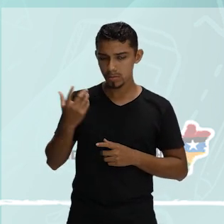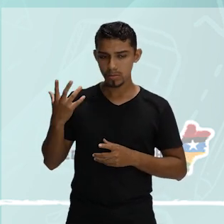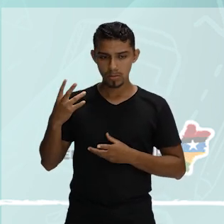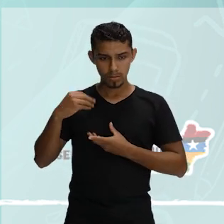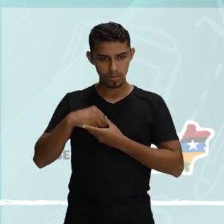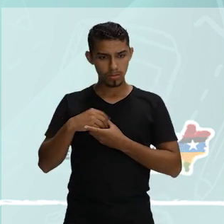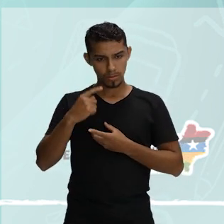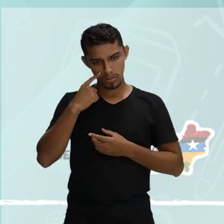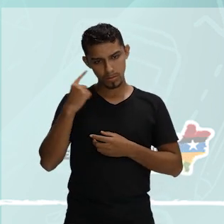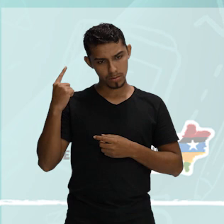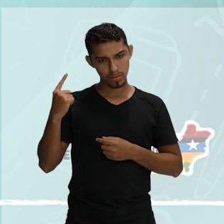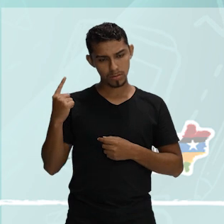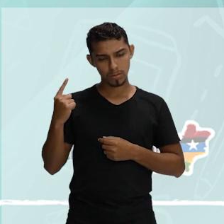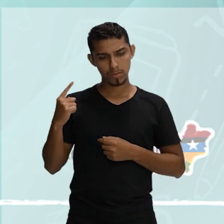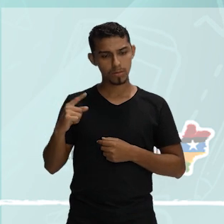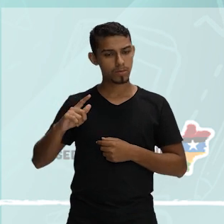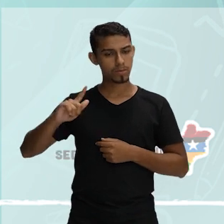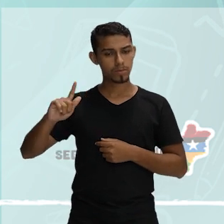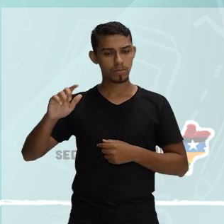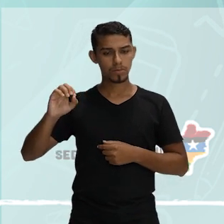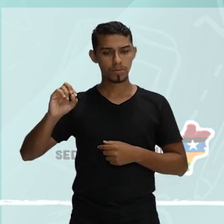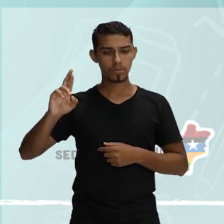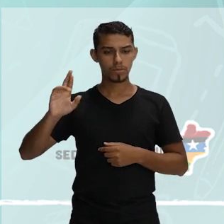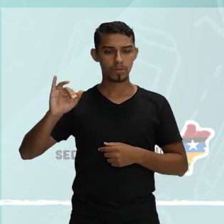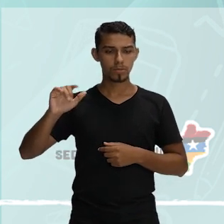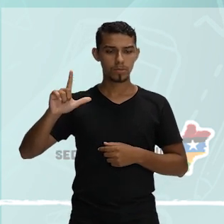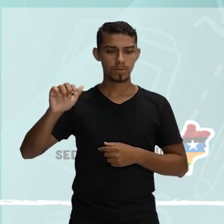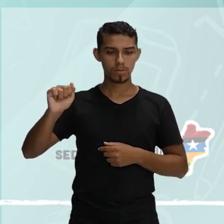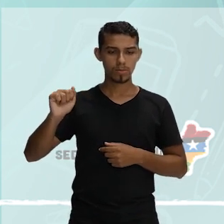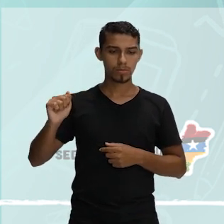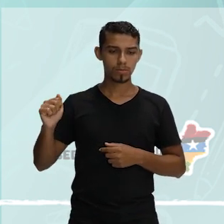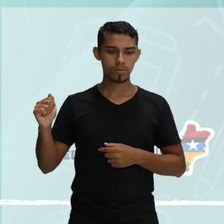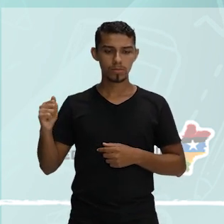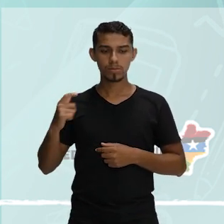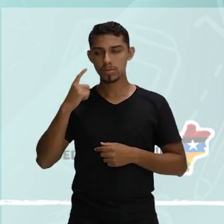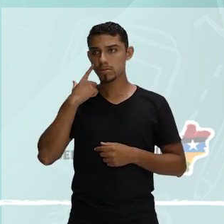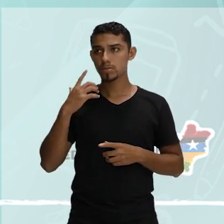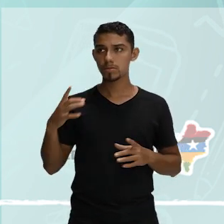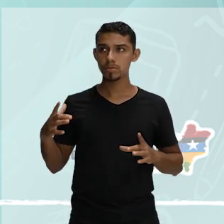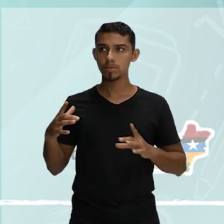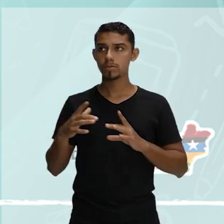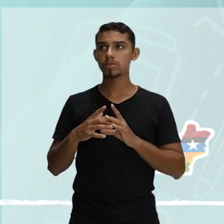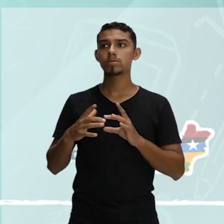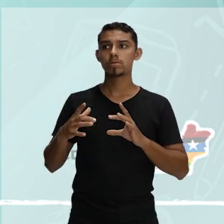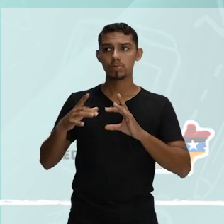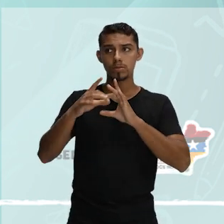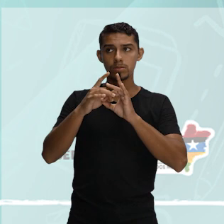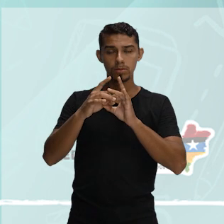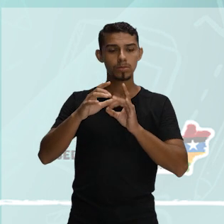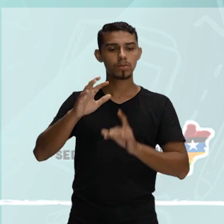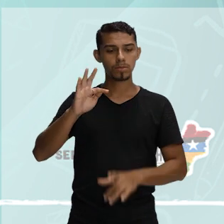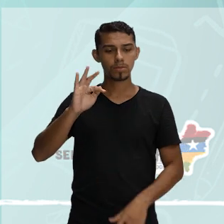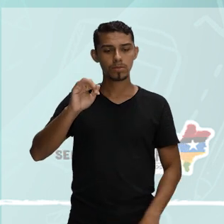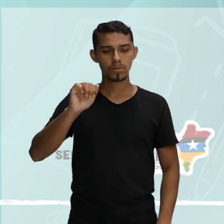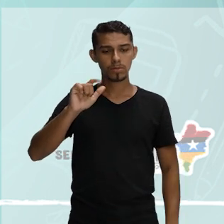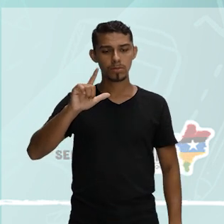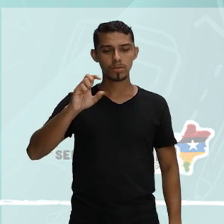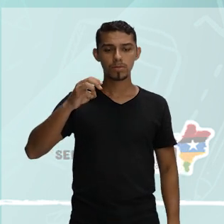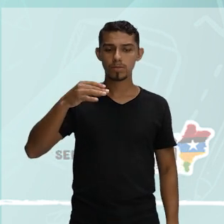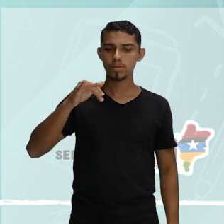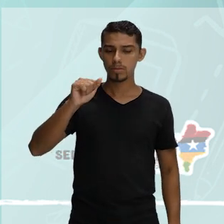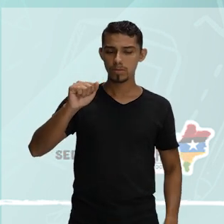perceber que o homem e gorila, eles são aqui, ó, da mesma família, tá?